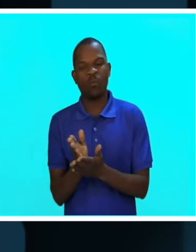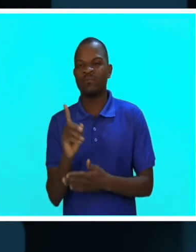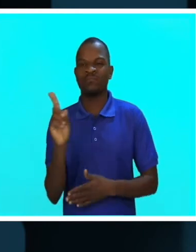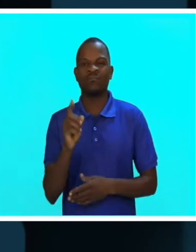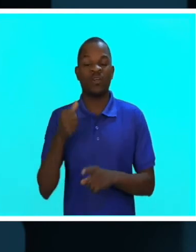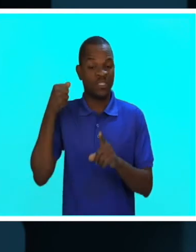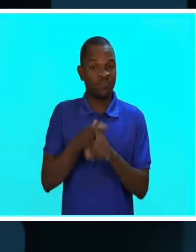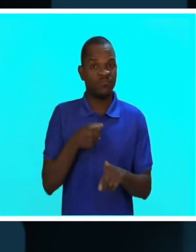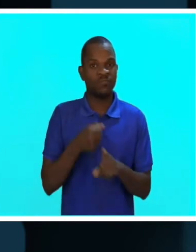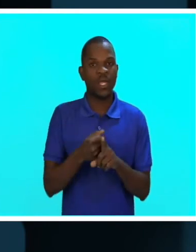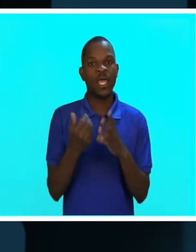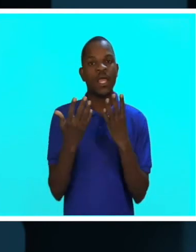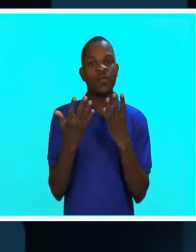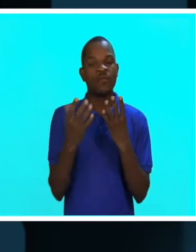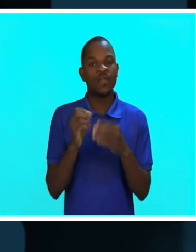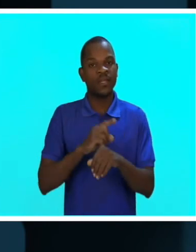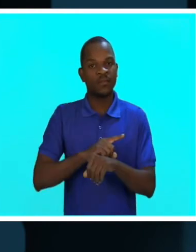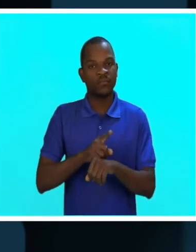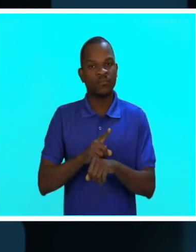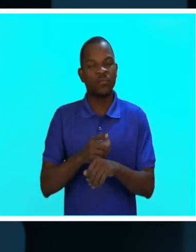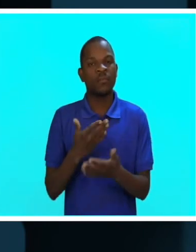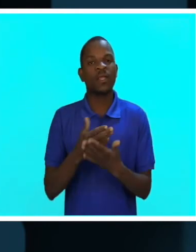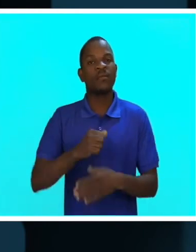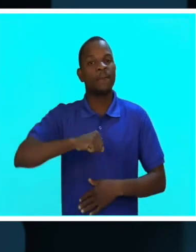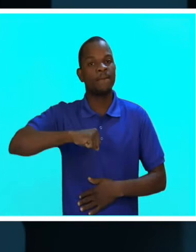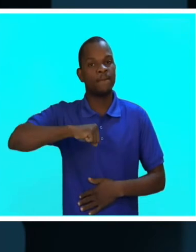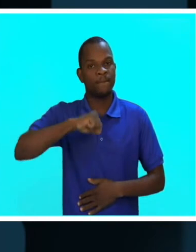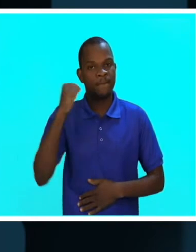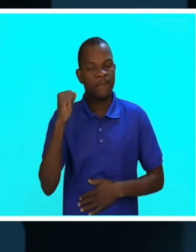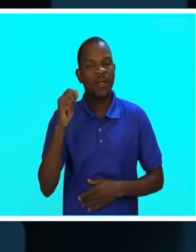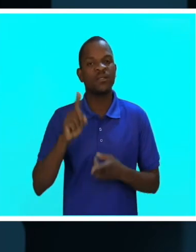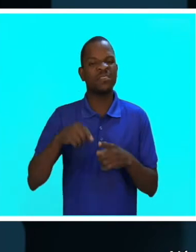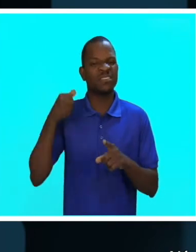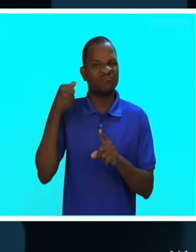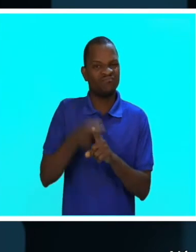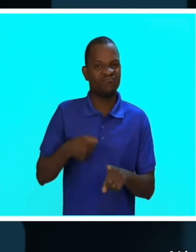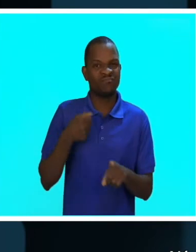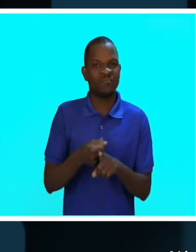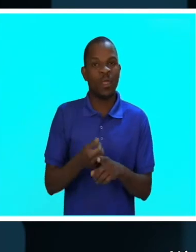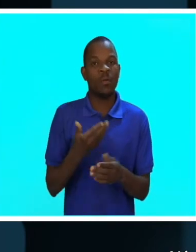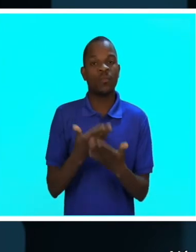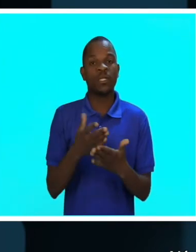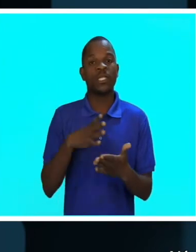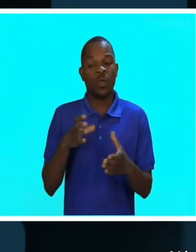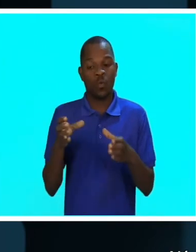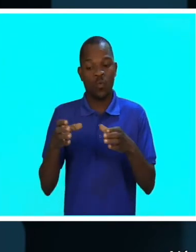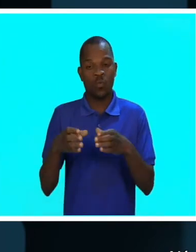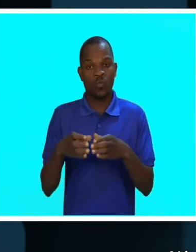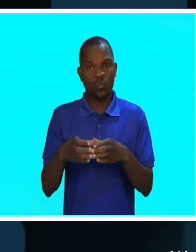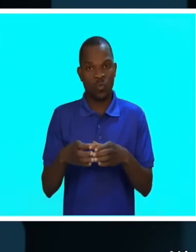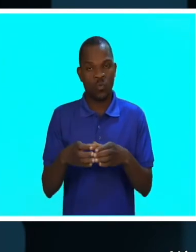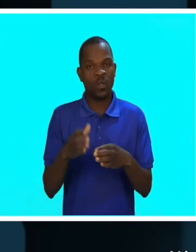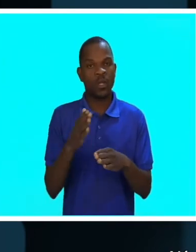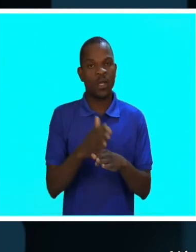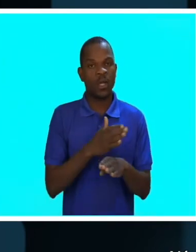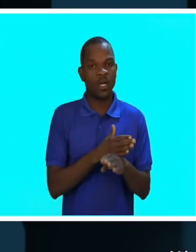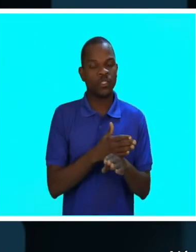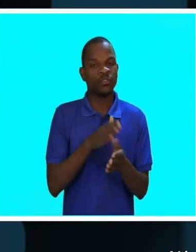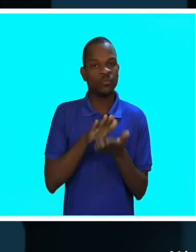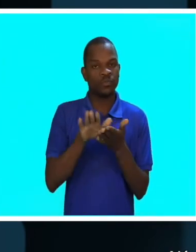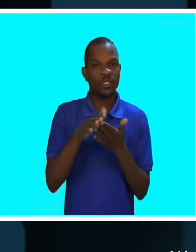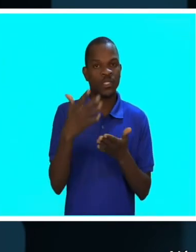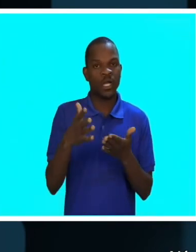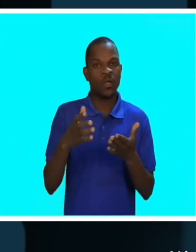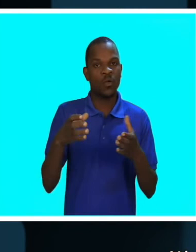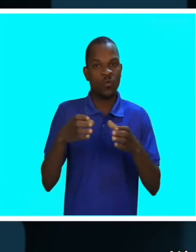a cada 90 minutos, que é para ganhar. Vamos lutar, nós temos uma equipe como referenciou de jovens,